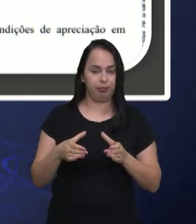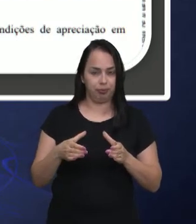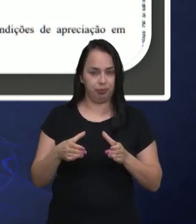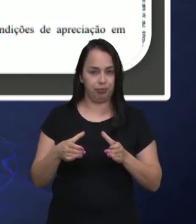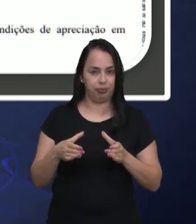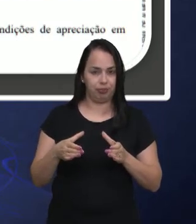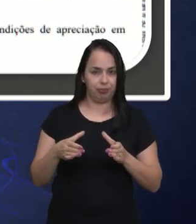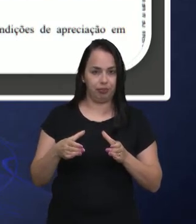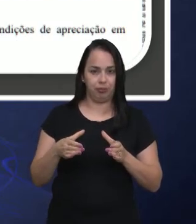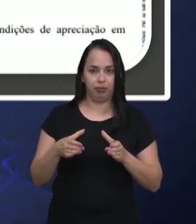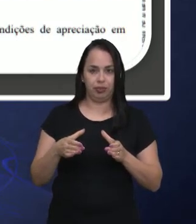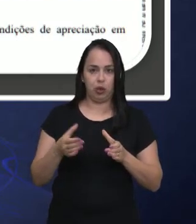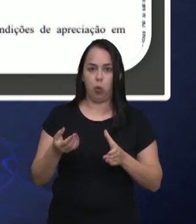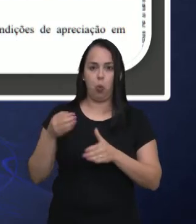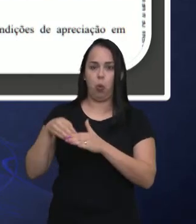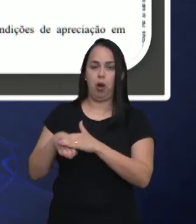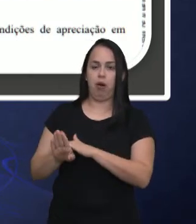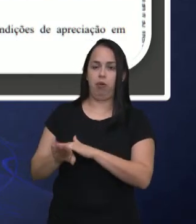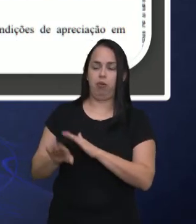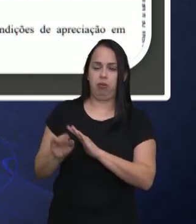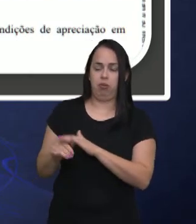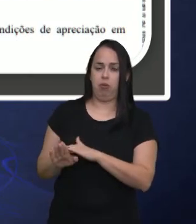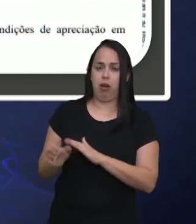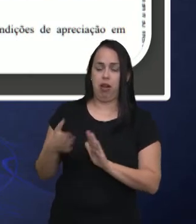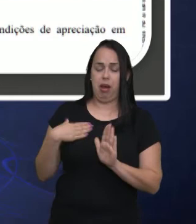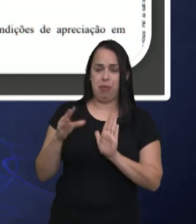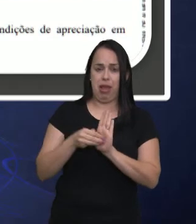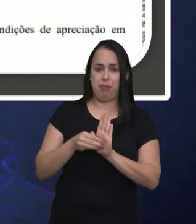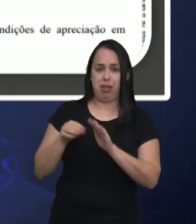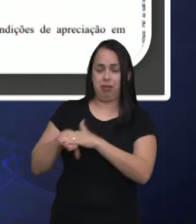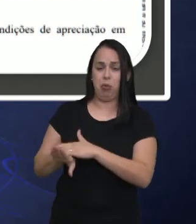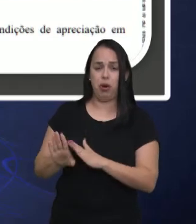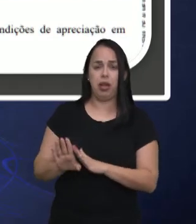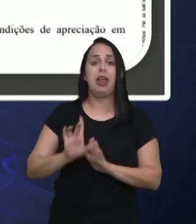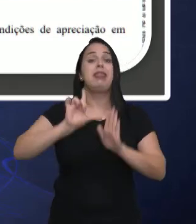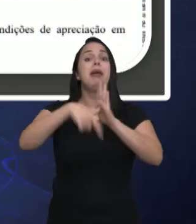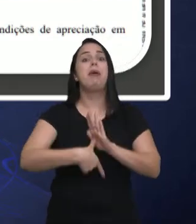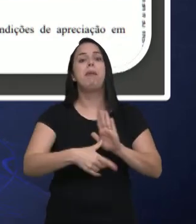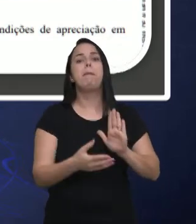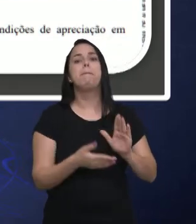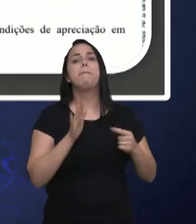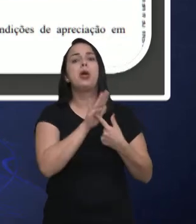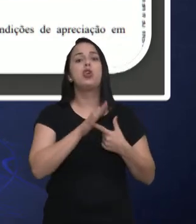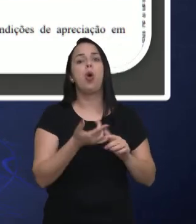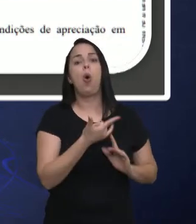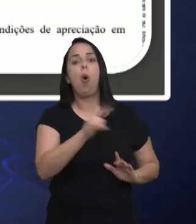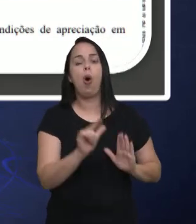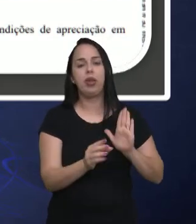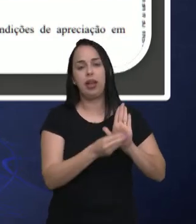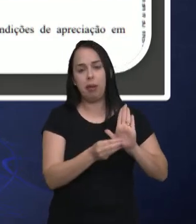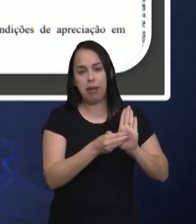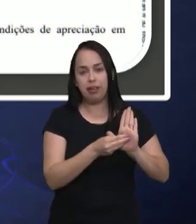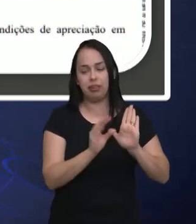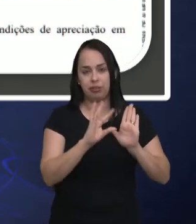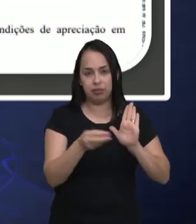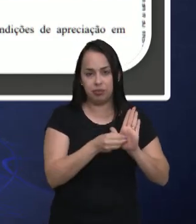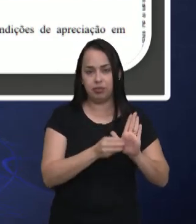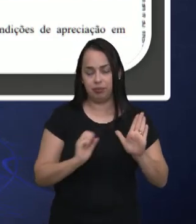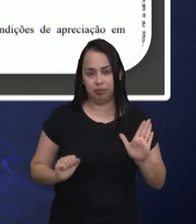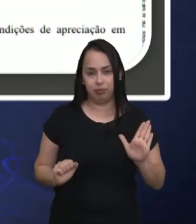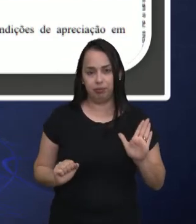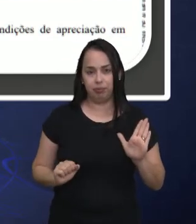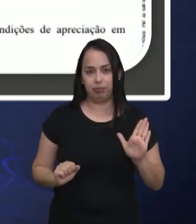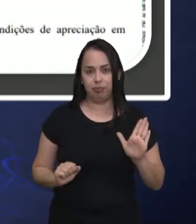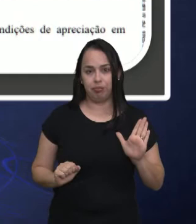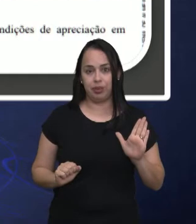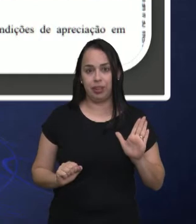arquivou a minha emenda colocando essa questão e apresentou uma emenda. A Comissão de Justiça apresentou uma emenda dos